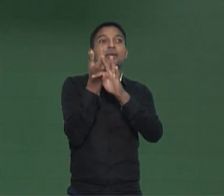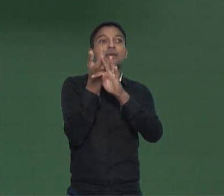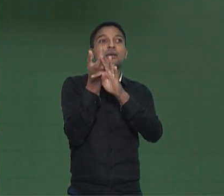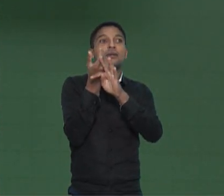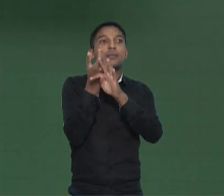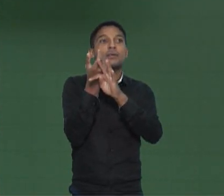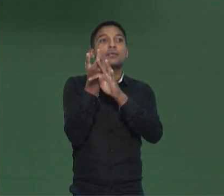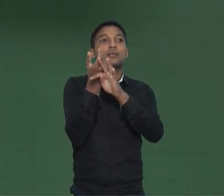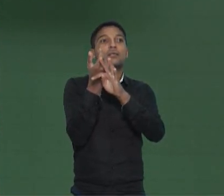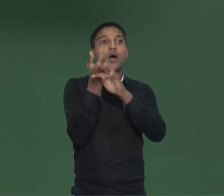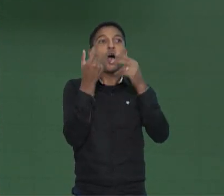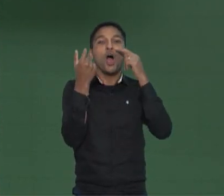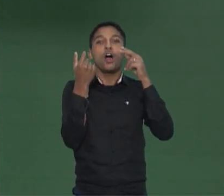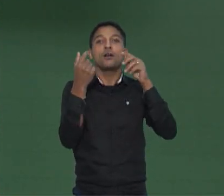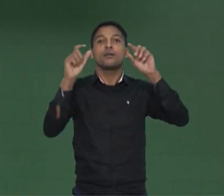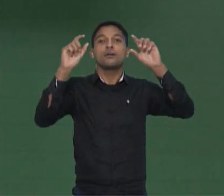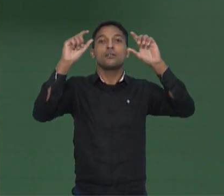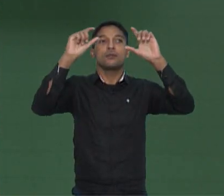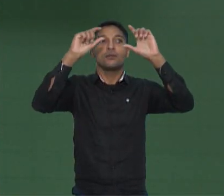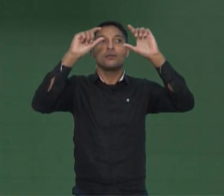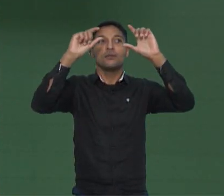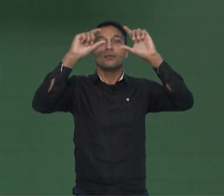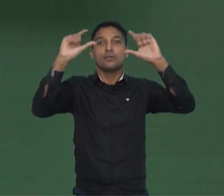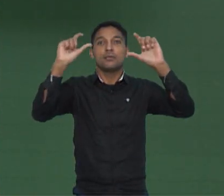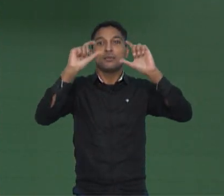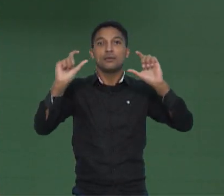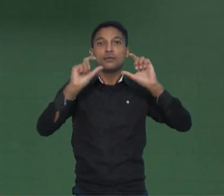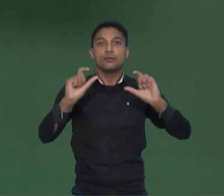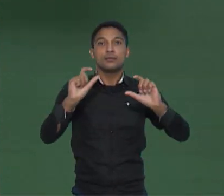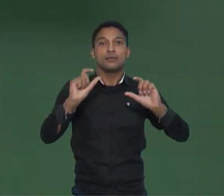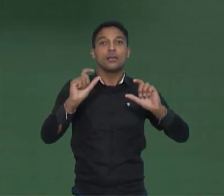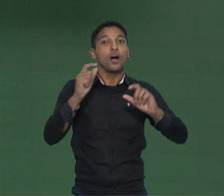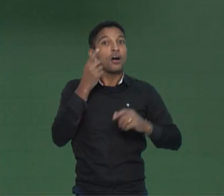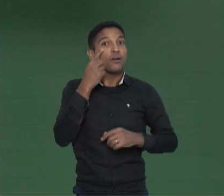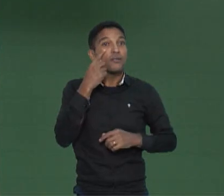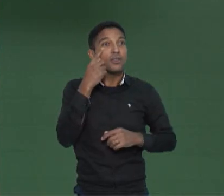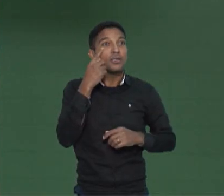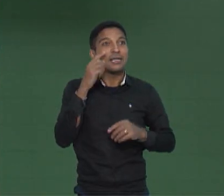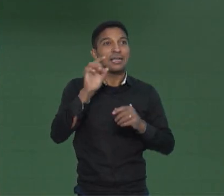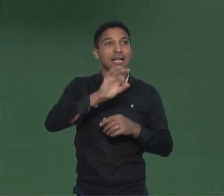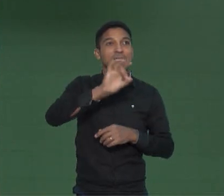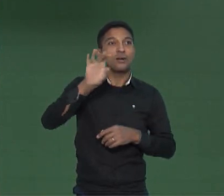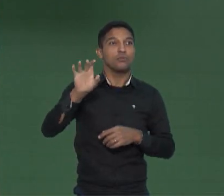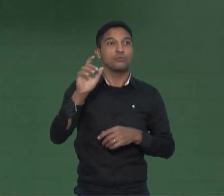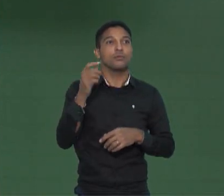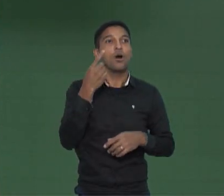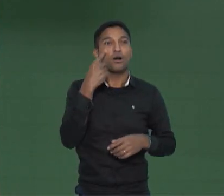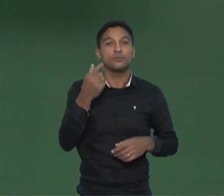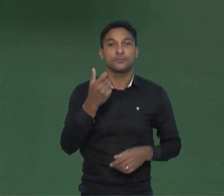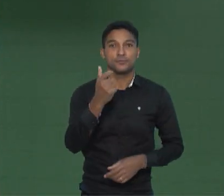levou o músico à Europa e a outros países da América do Sul.